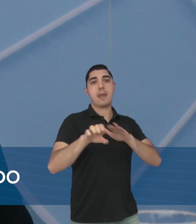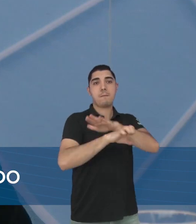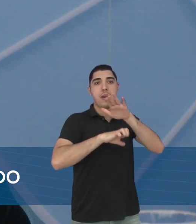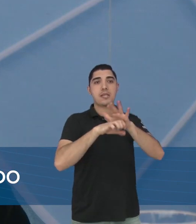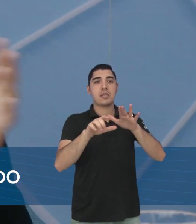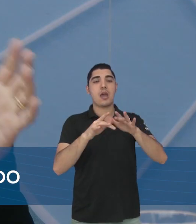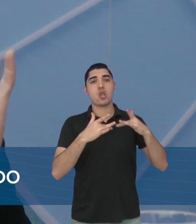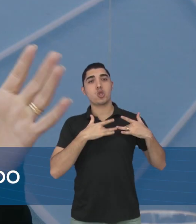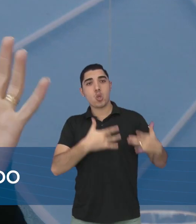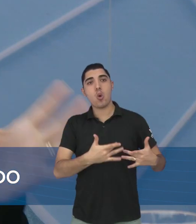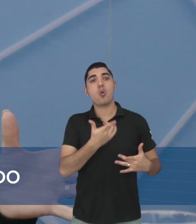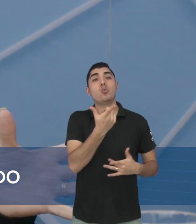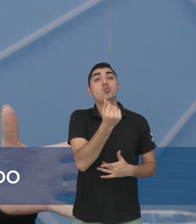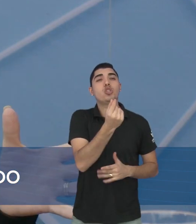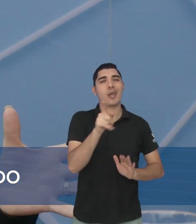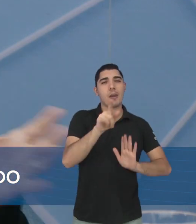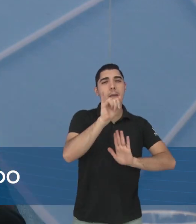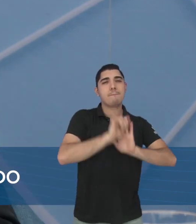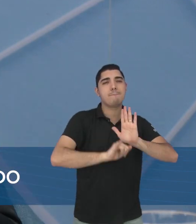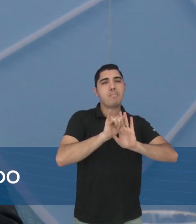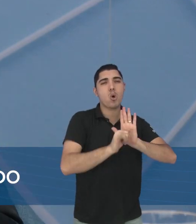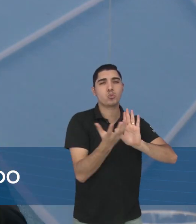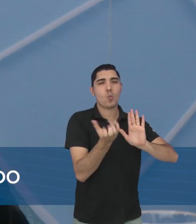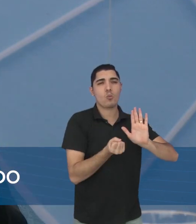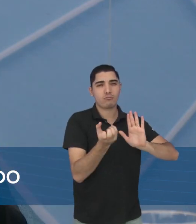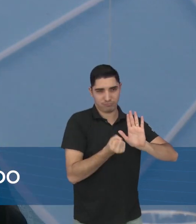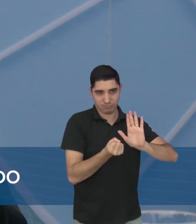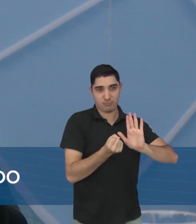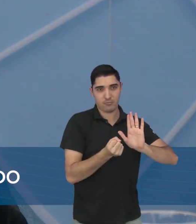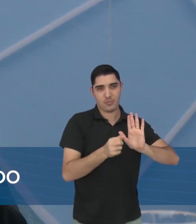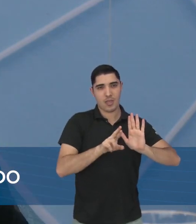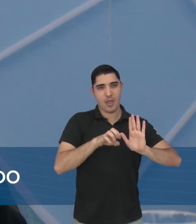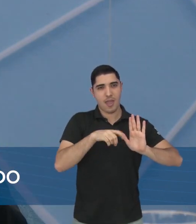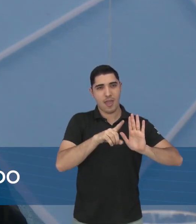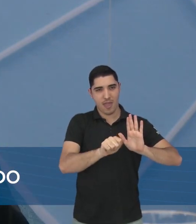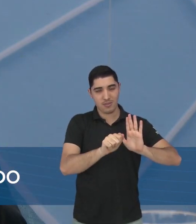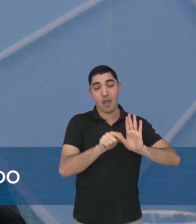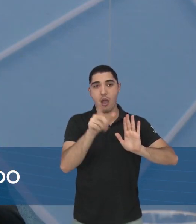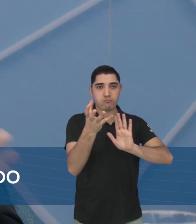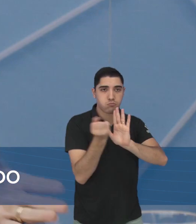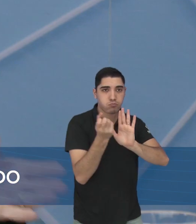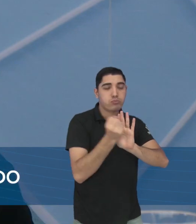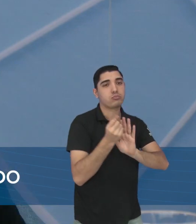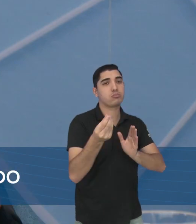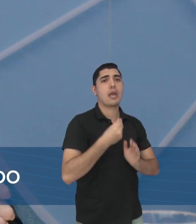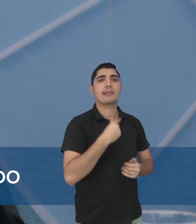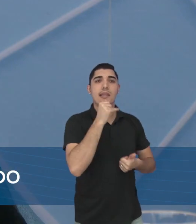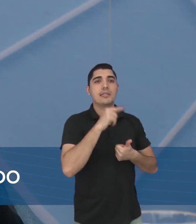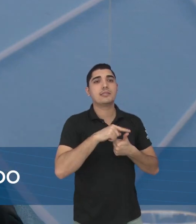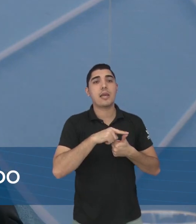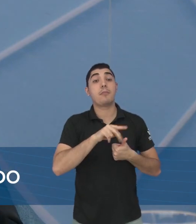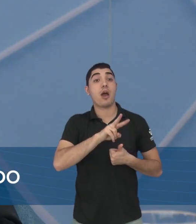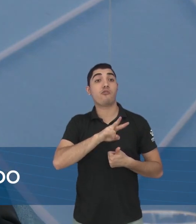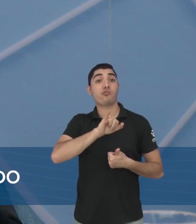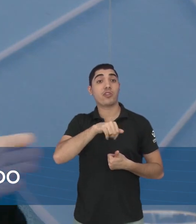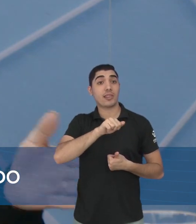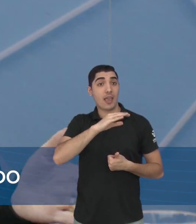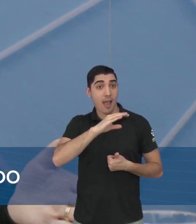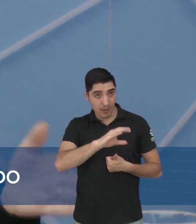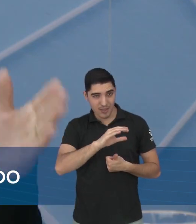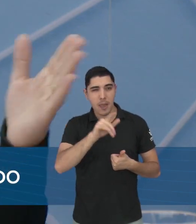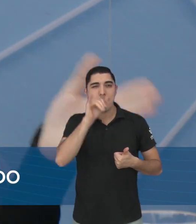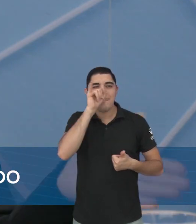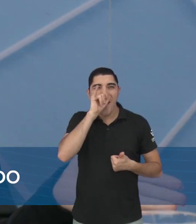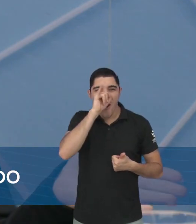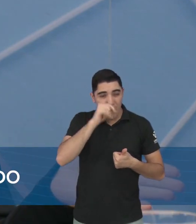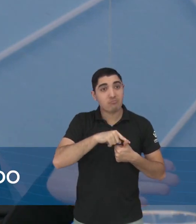o ano, e a empresa pode estar doando o imposto de renda dela. E aí hoje a gente tem alguns patrocinadores com os projetos. A gente tem a Vinac, que é uma